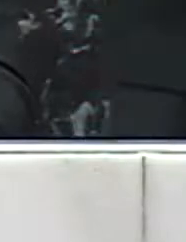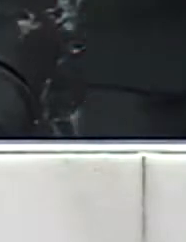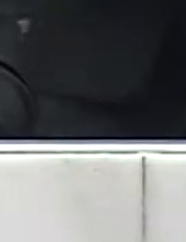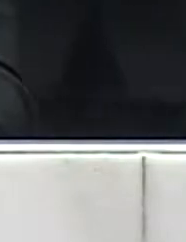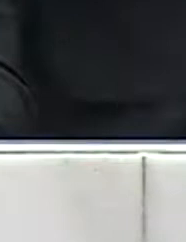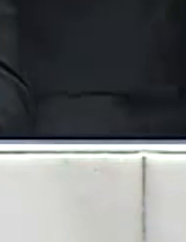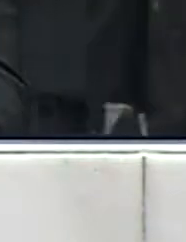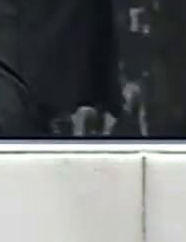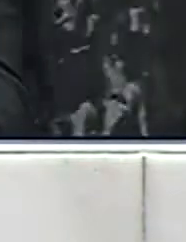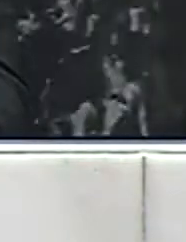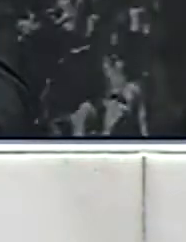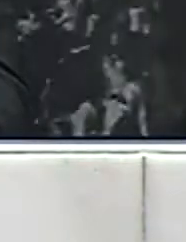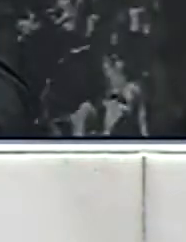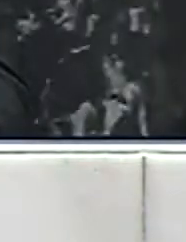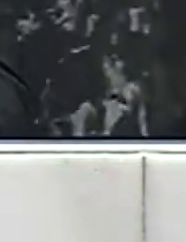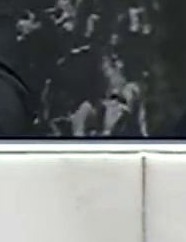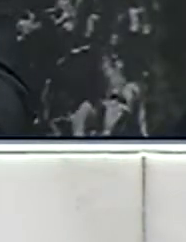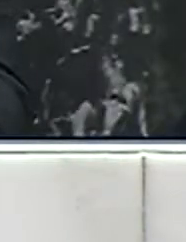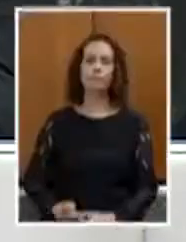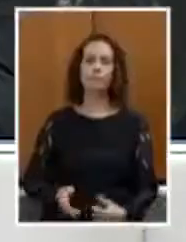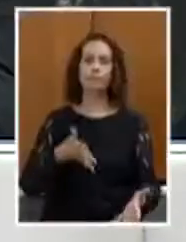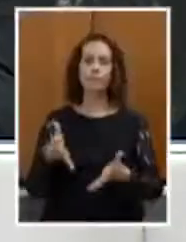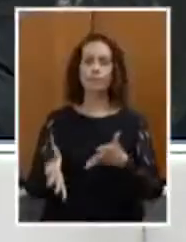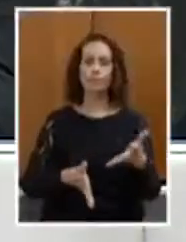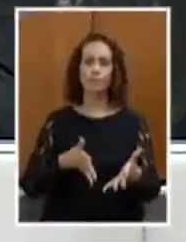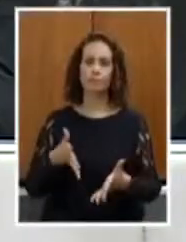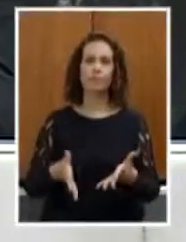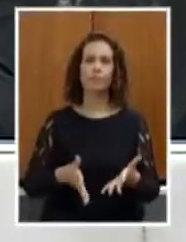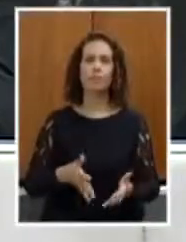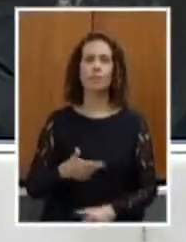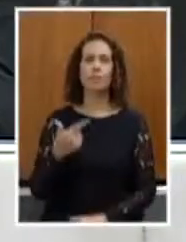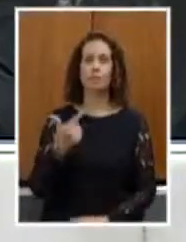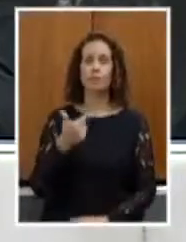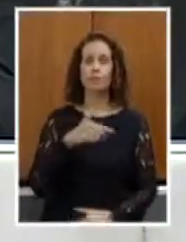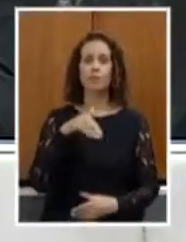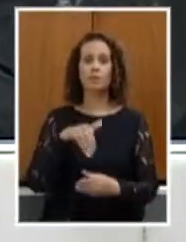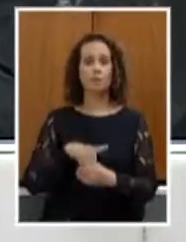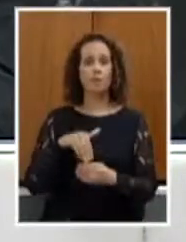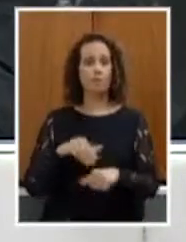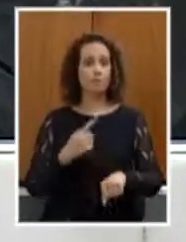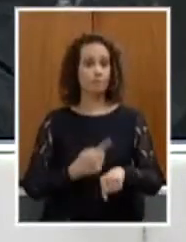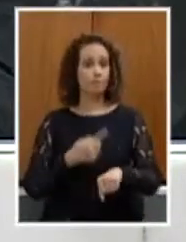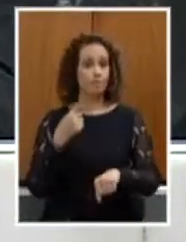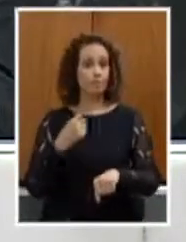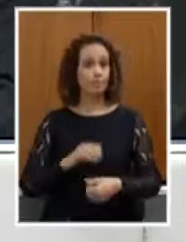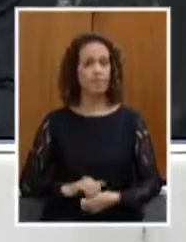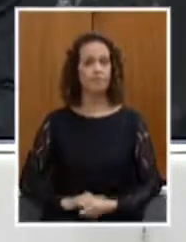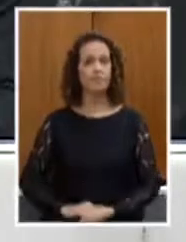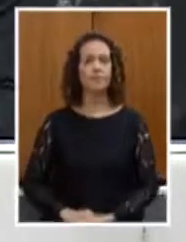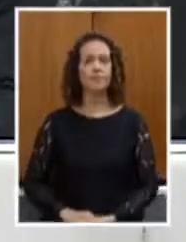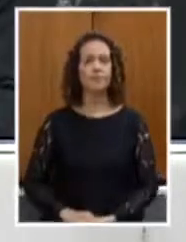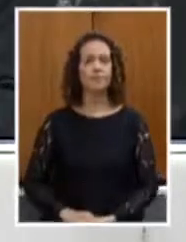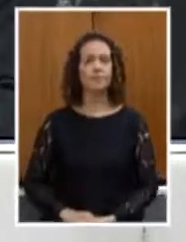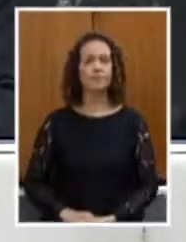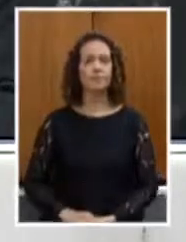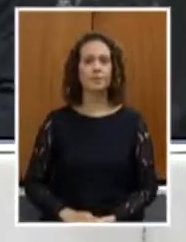A presidência vai proceder à segunda chamada de votação. Em votação.